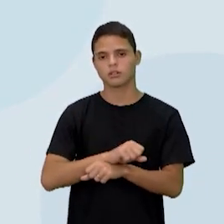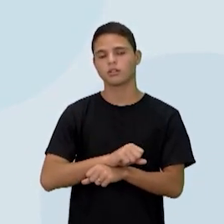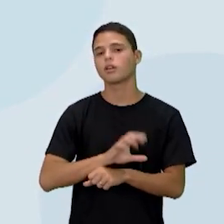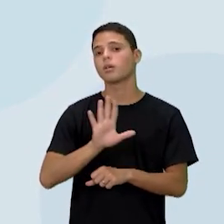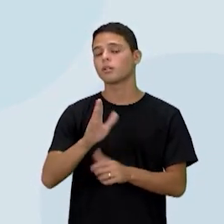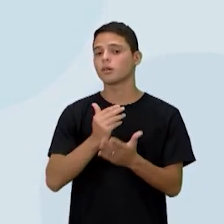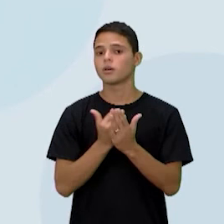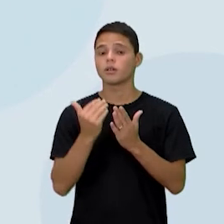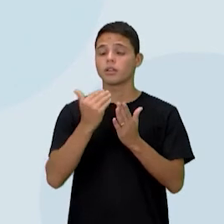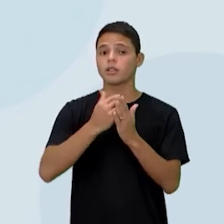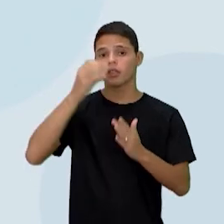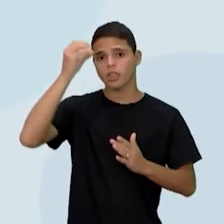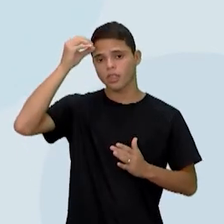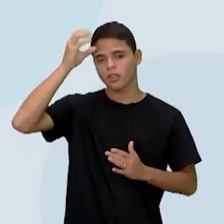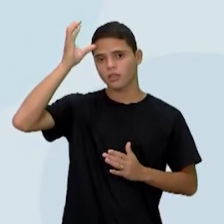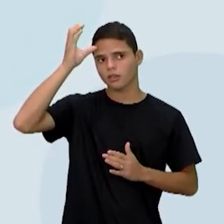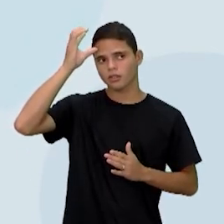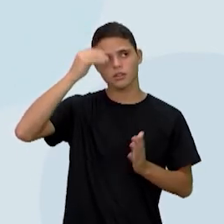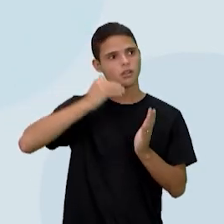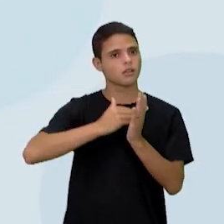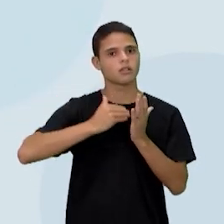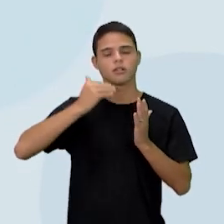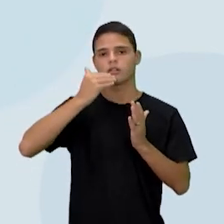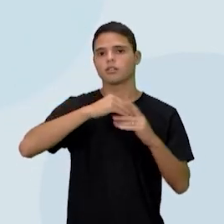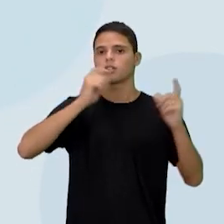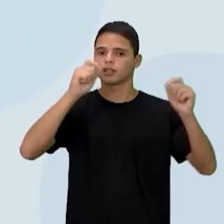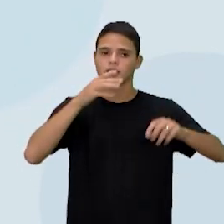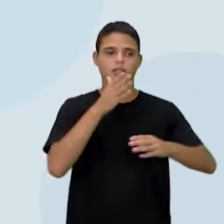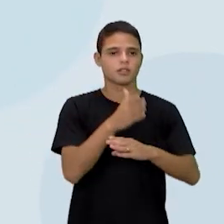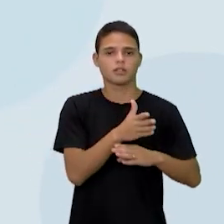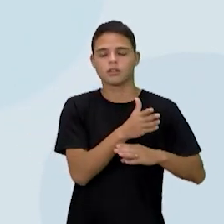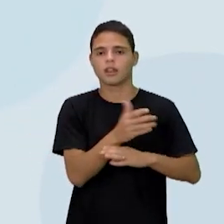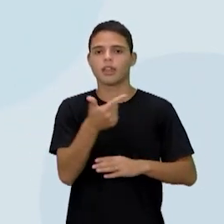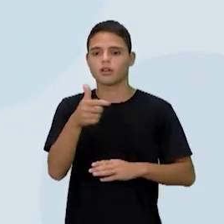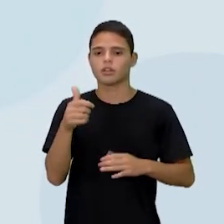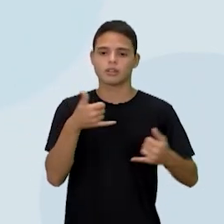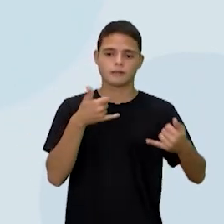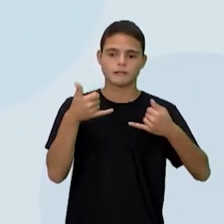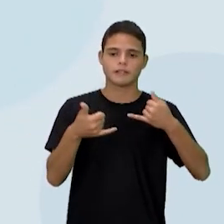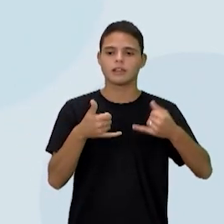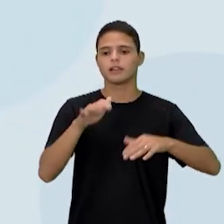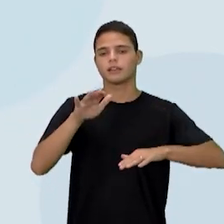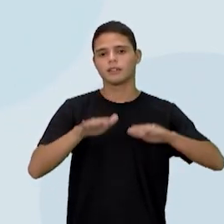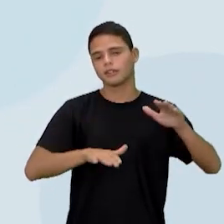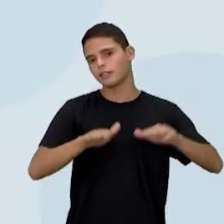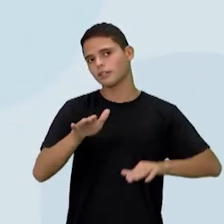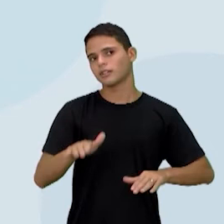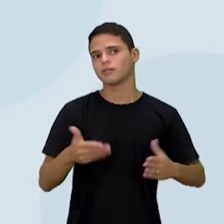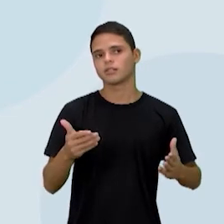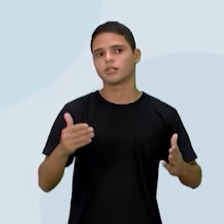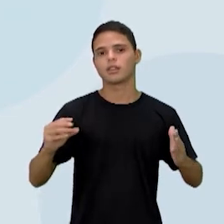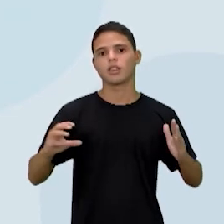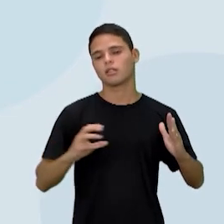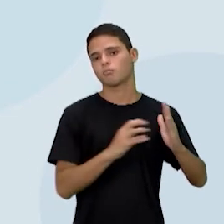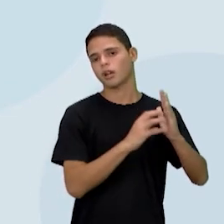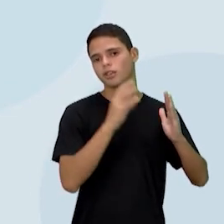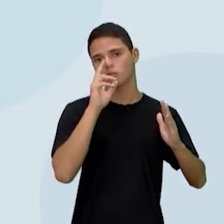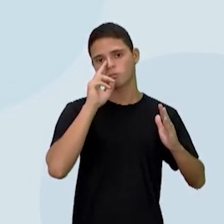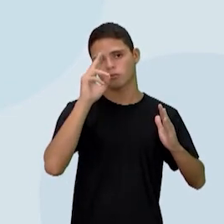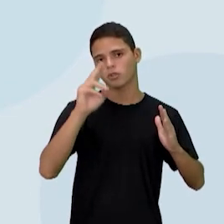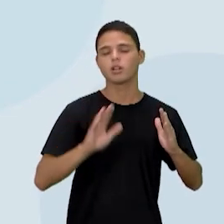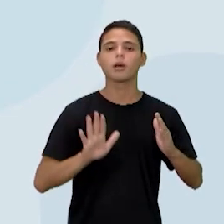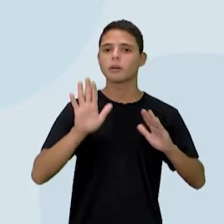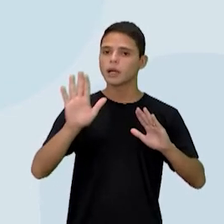mais conhecimento, têm maior acesso a outras informações, talvez não seja tão impactante. Aos que